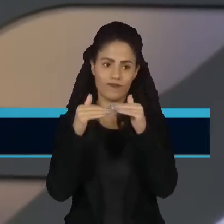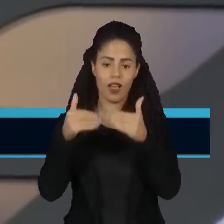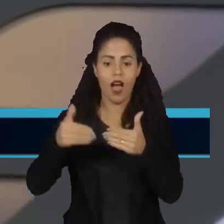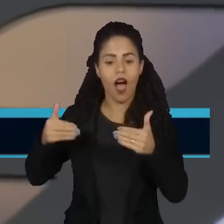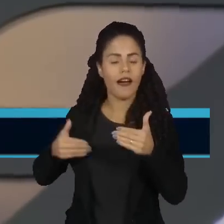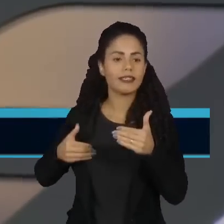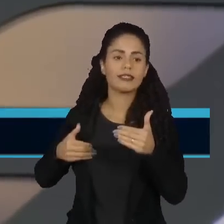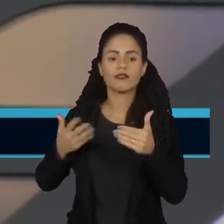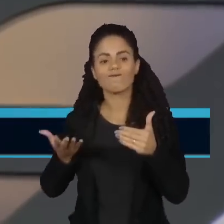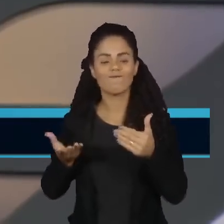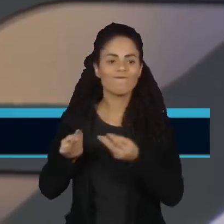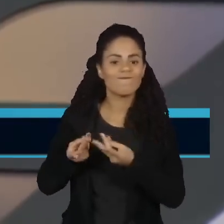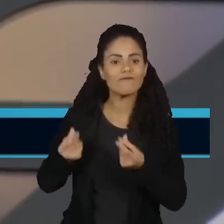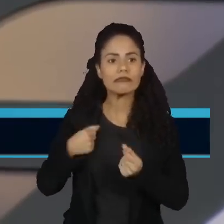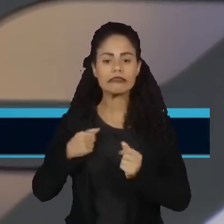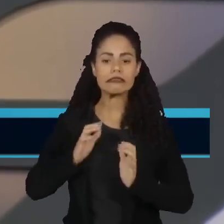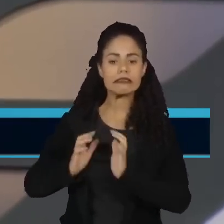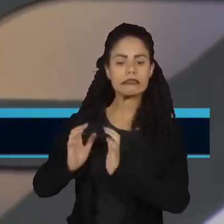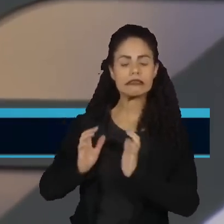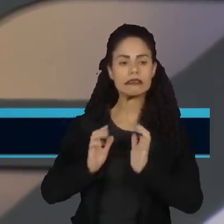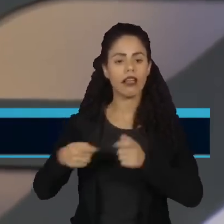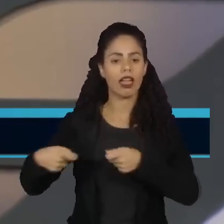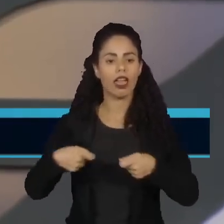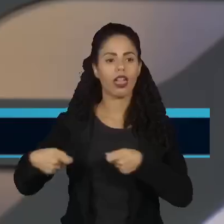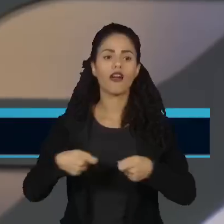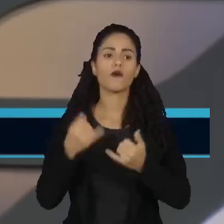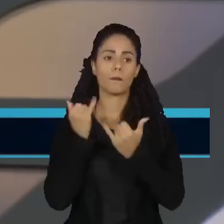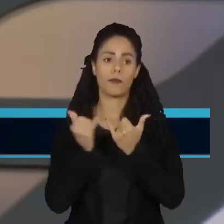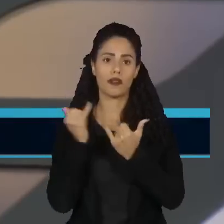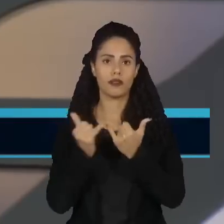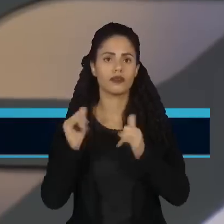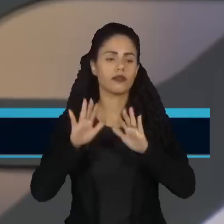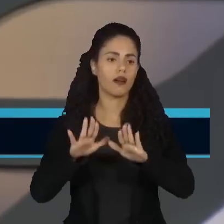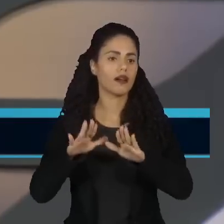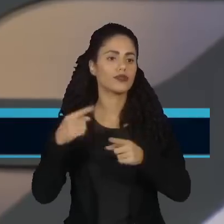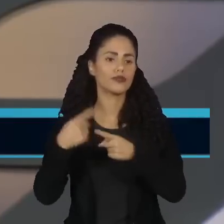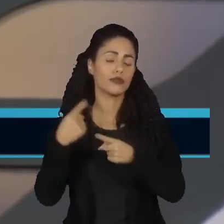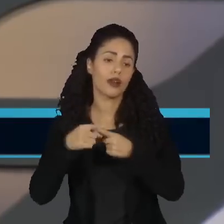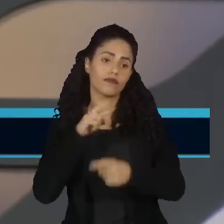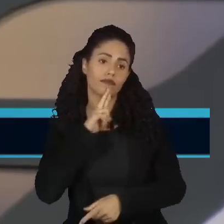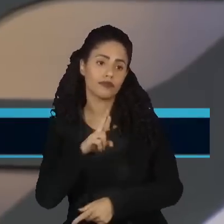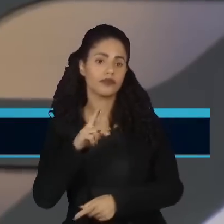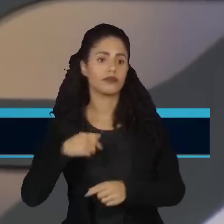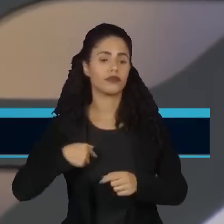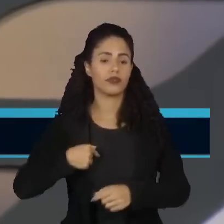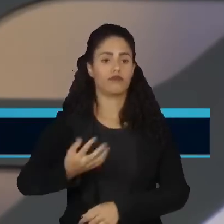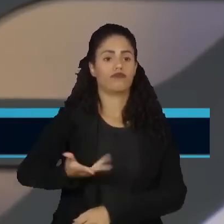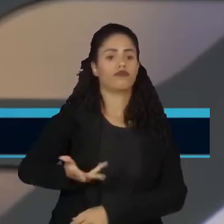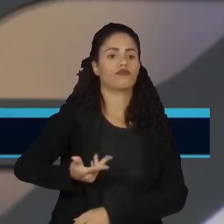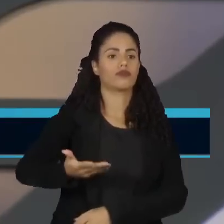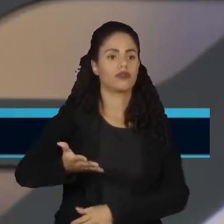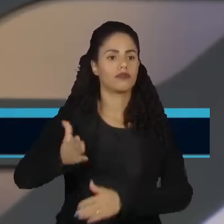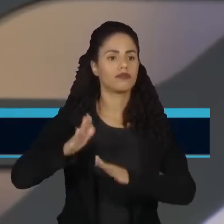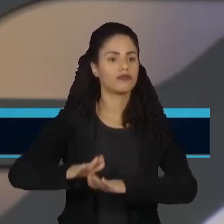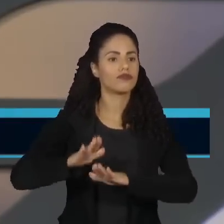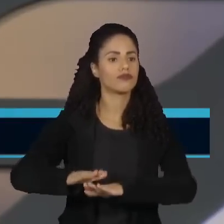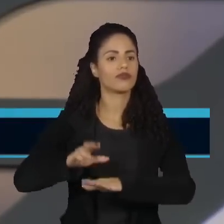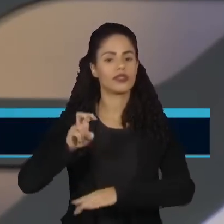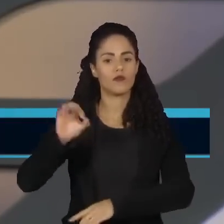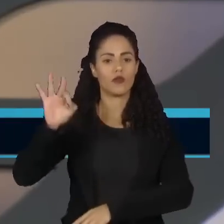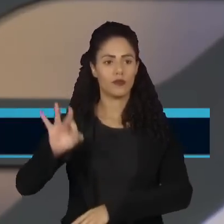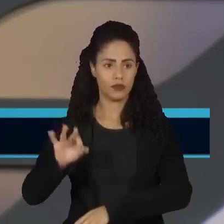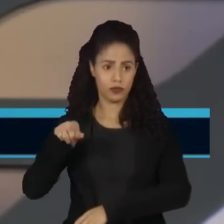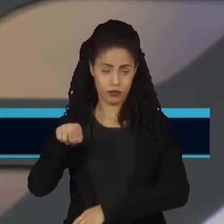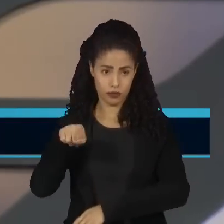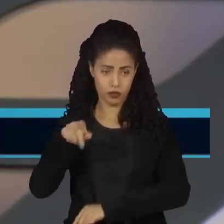havia criado muito ruído, não tanto porque o resultado foi de uma desaceleração do corte de 0,50 para